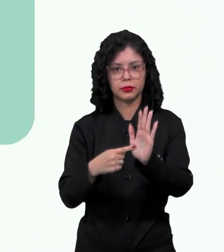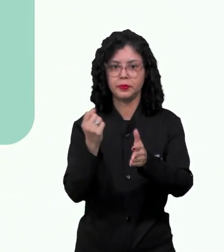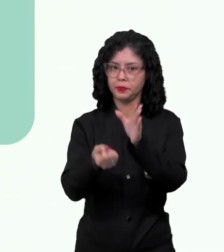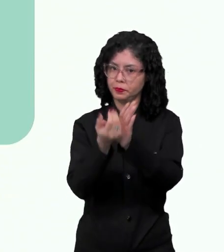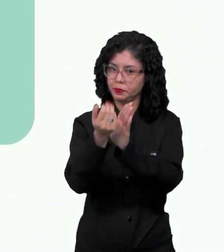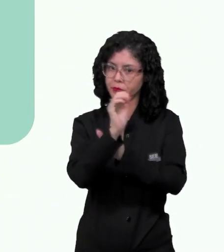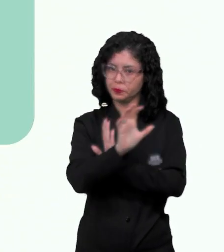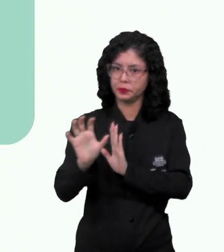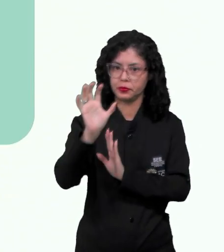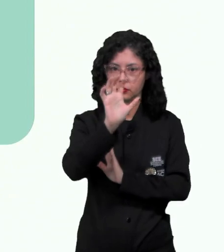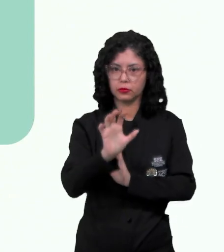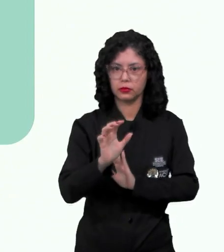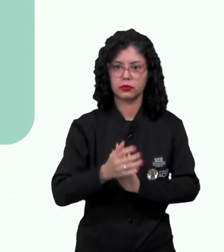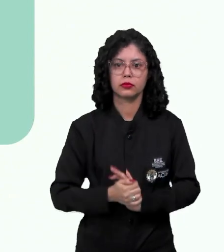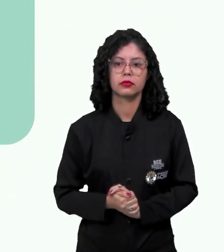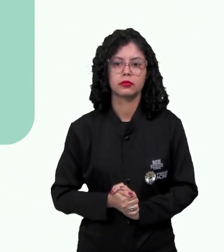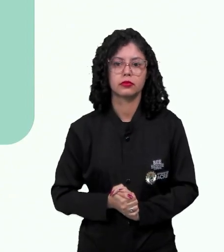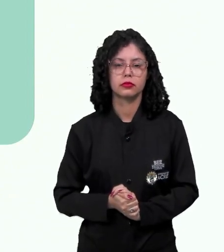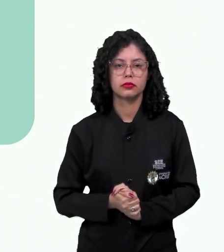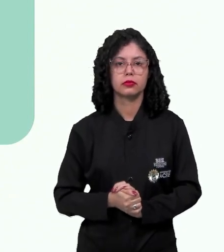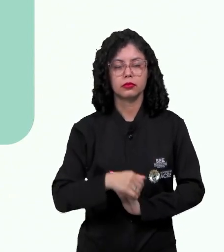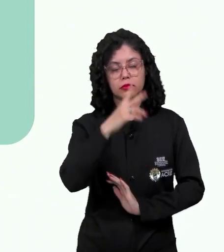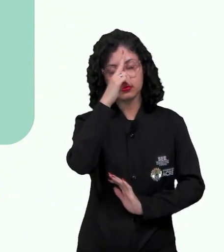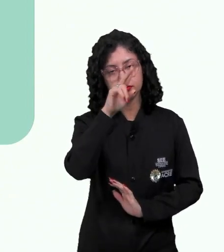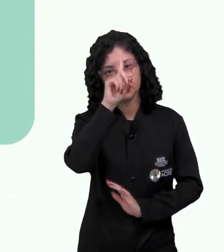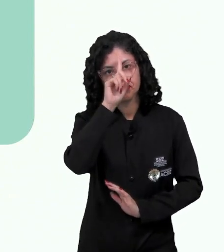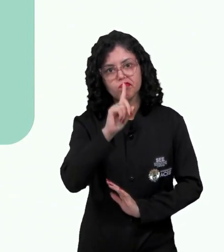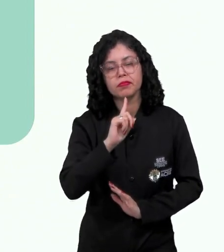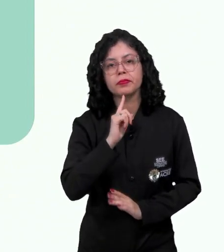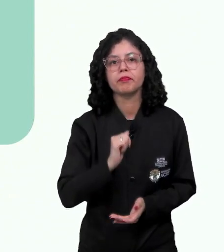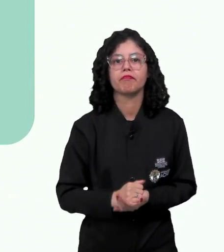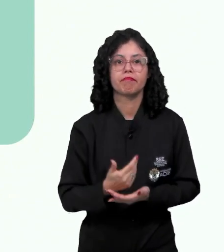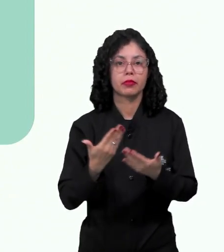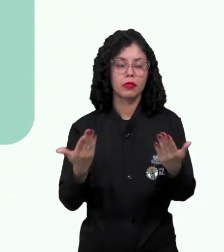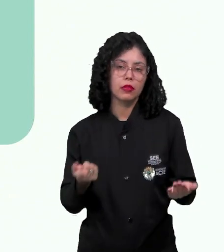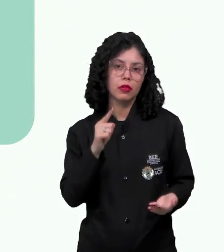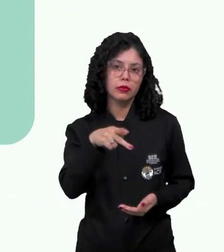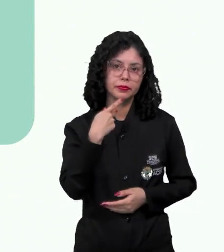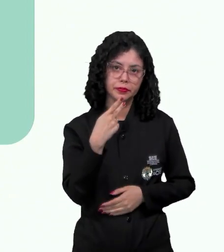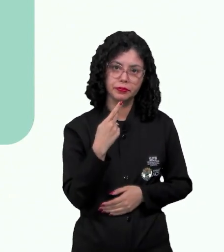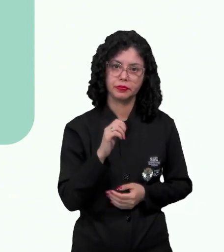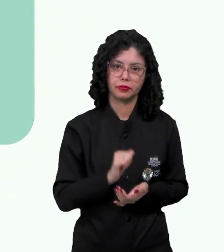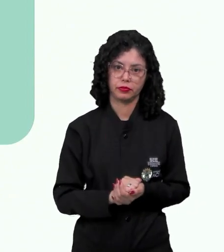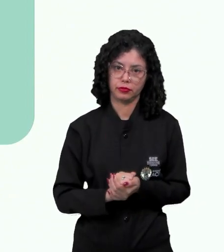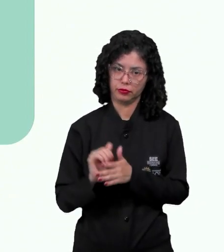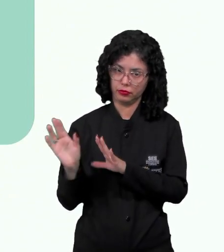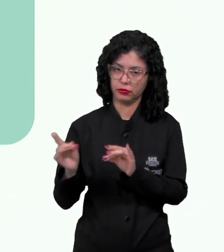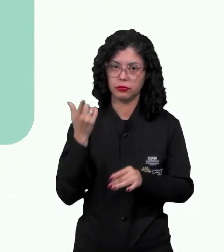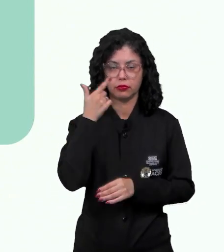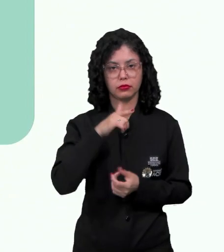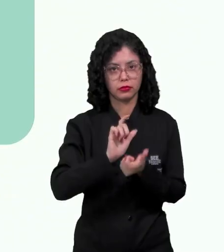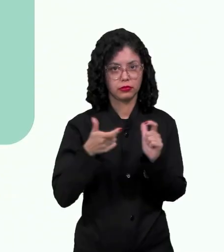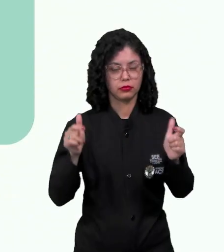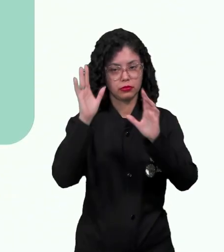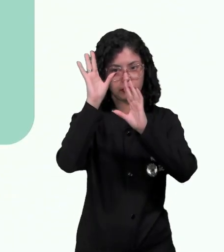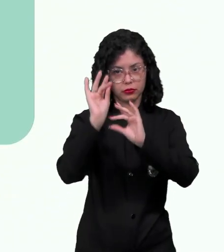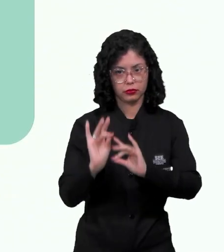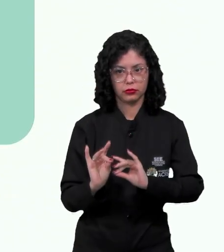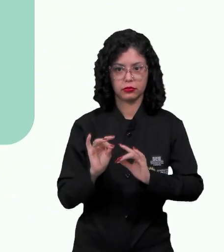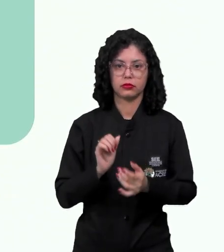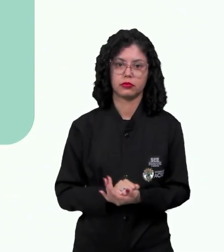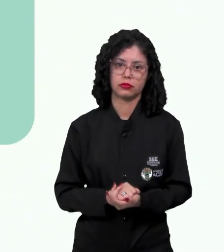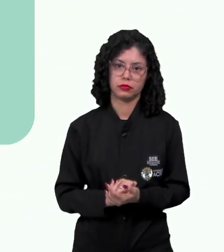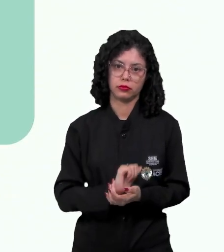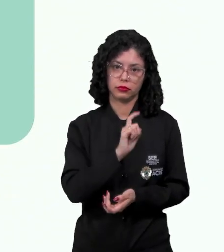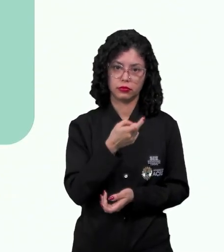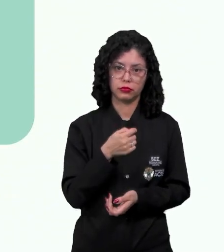e produtos regionais. Lembra lá da imagem que eu coloquei para vocês, que eu falei que a Expo Acre vem ganhando um grande destaque?